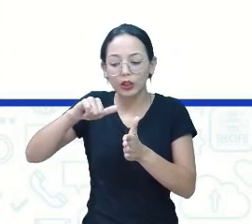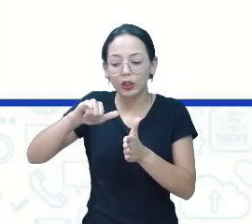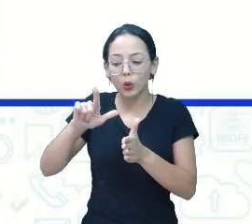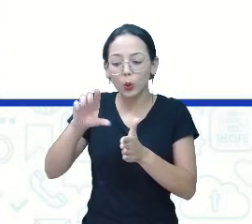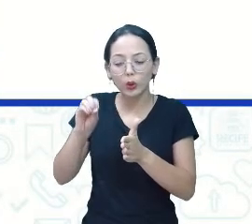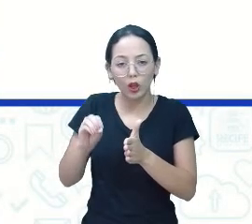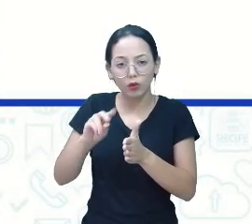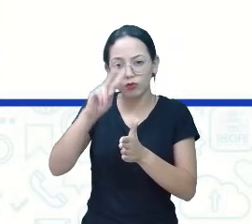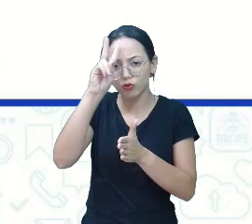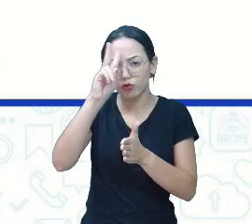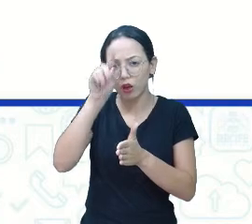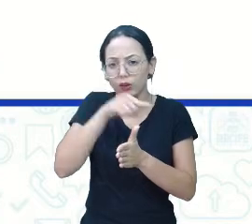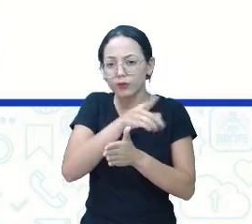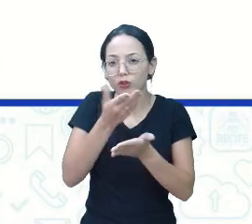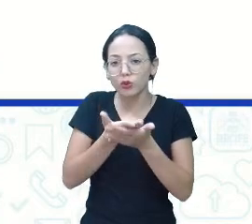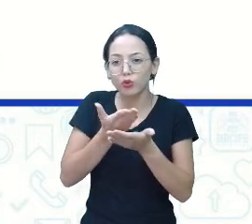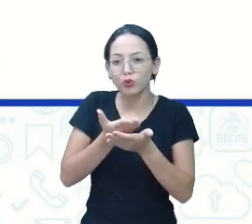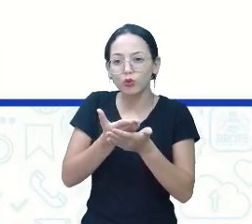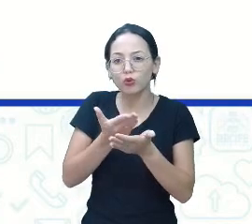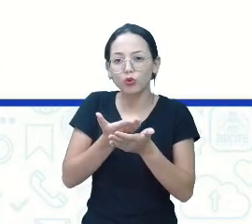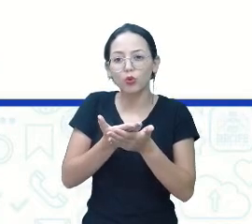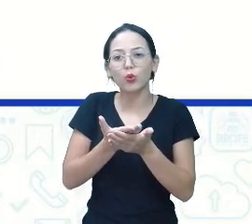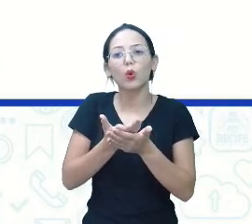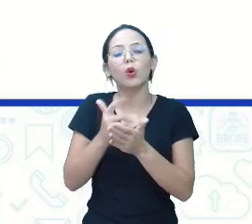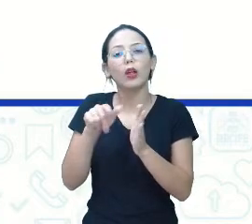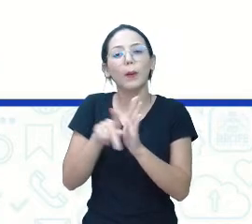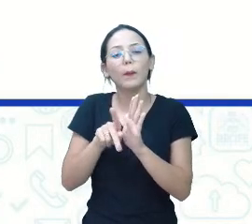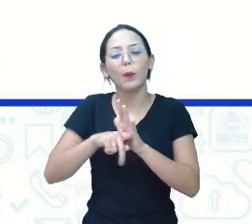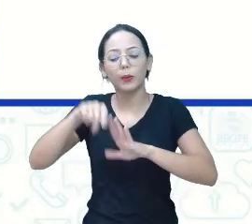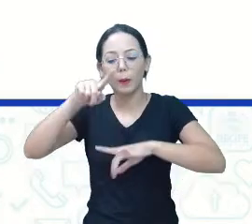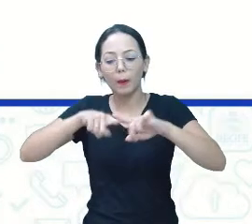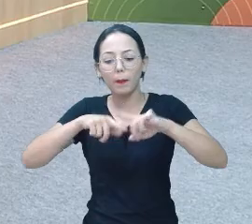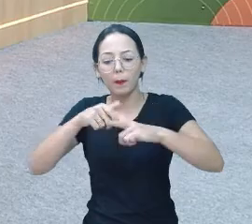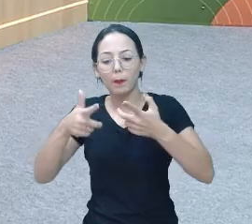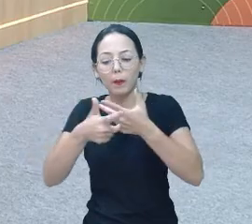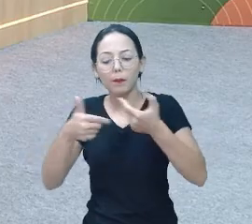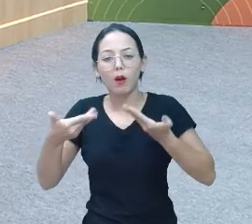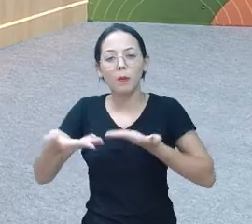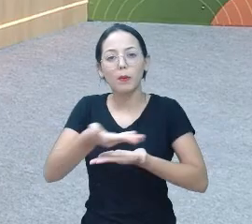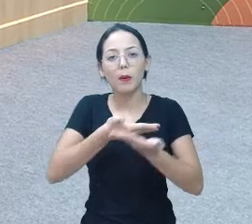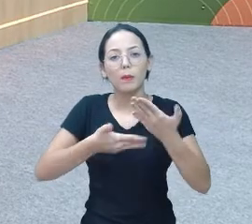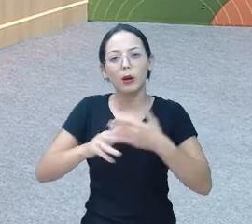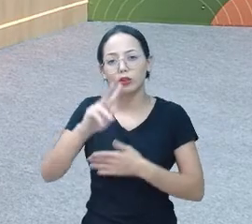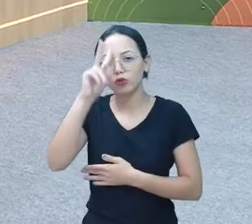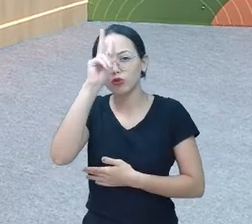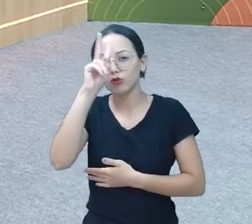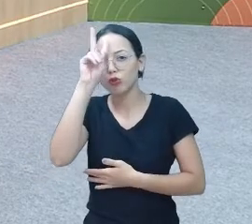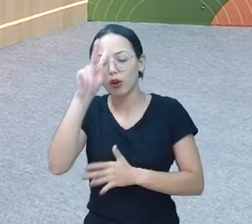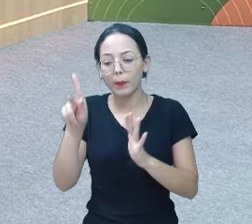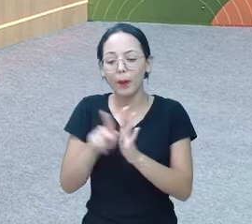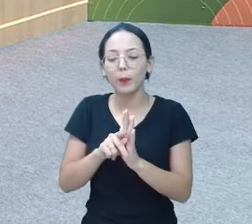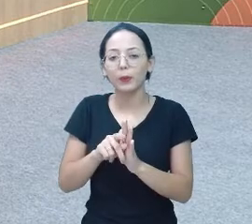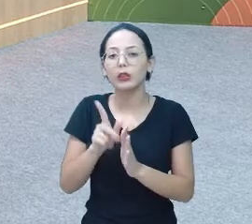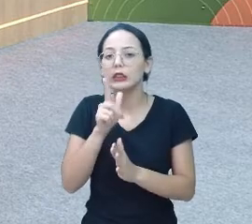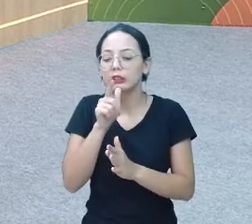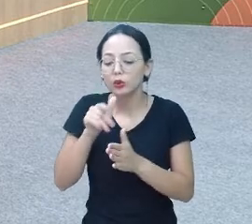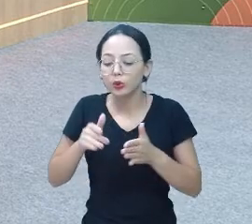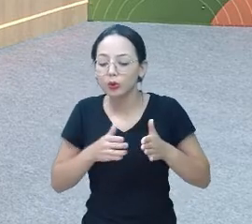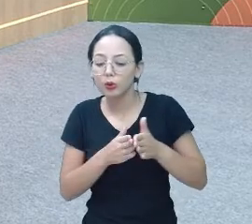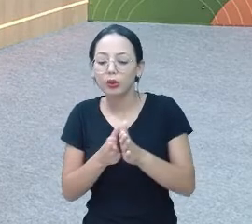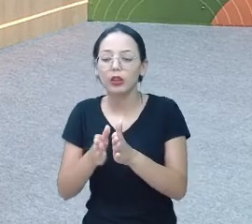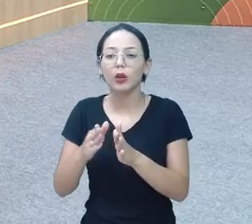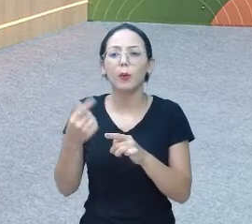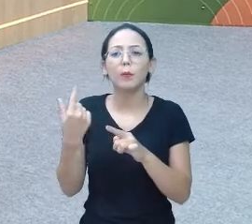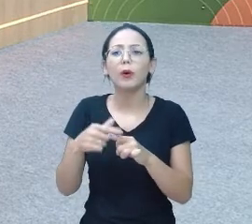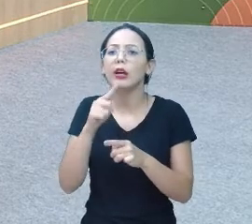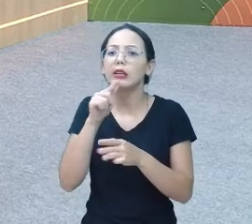em história você estuda bastante elementos que estão relacionados à história do rio Nilo, Simplesmente porque é um